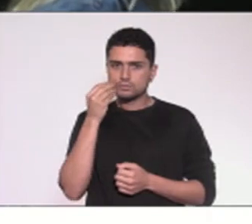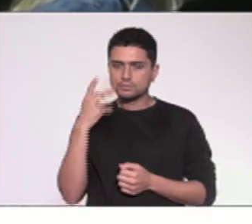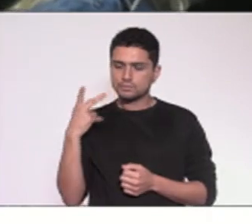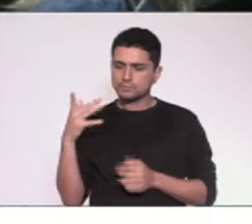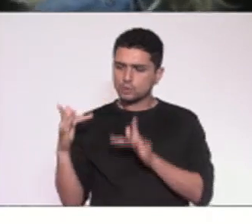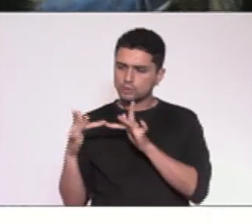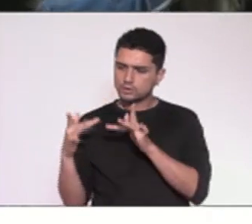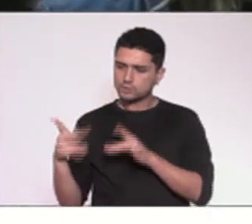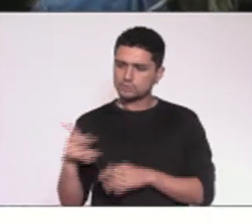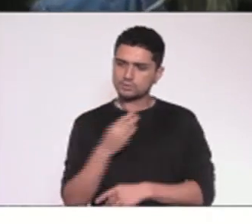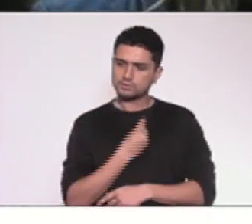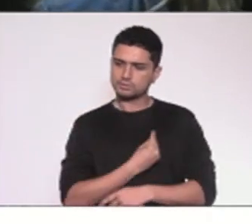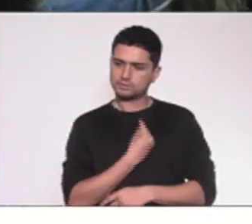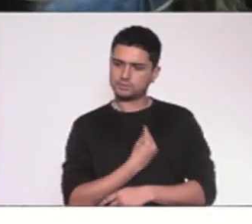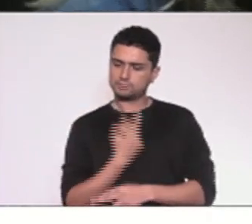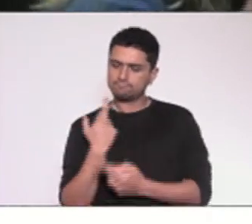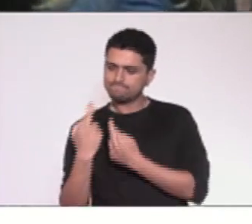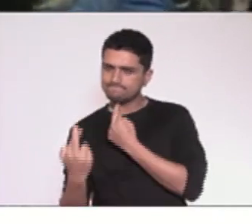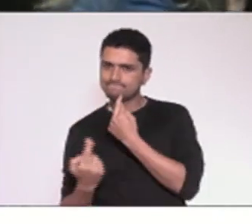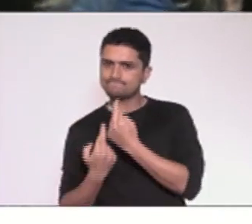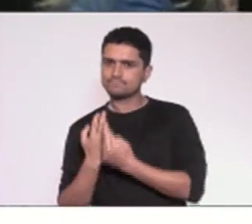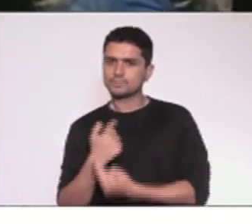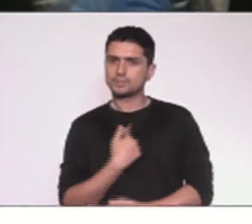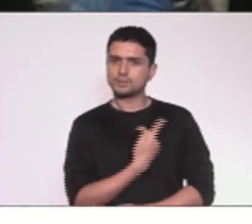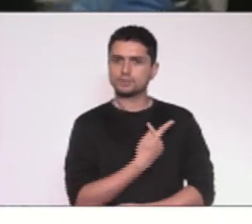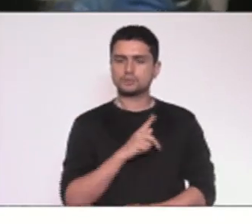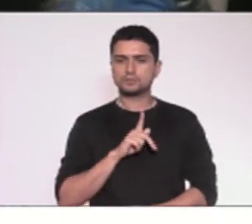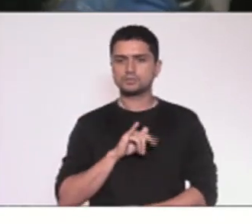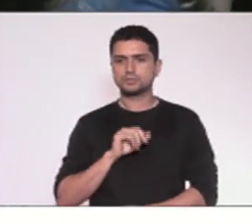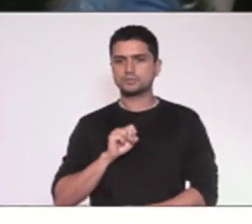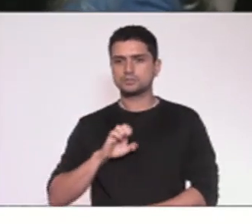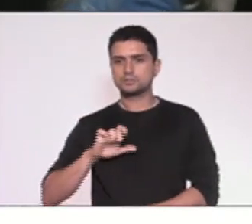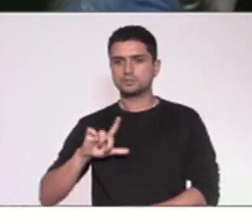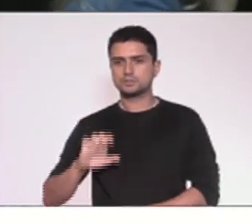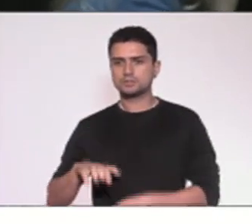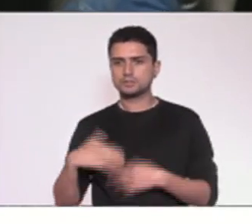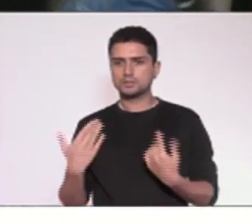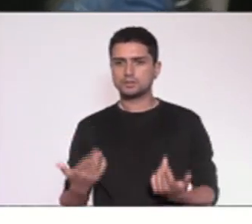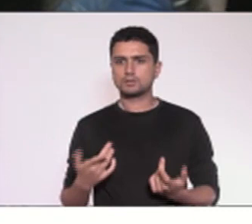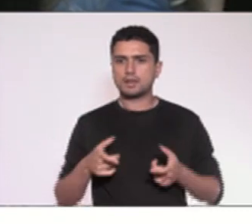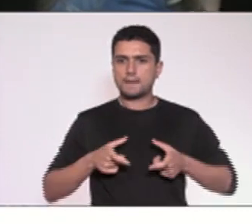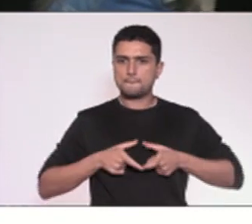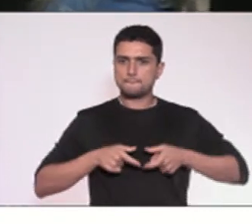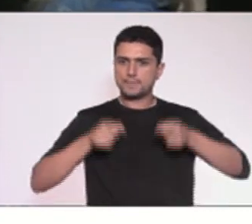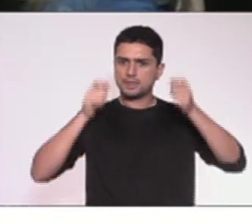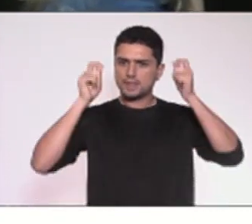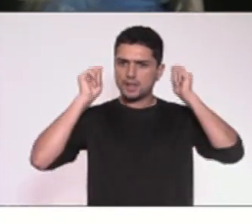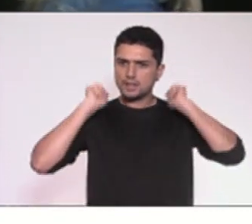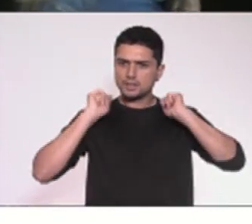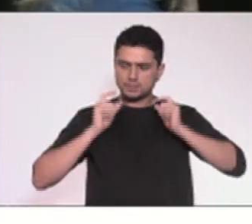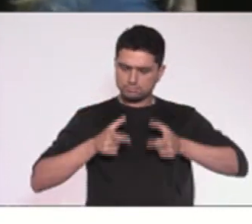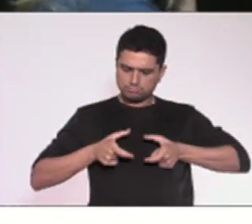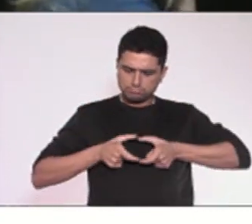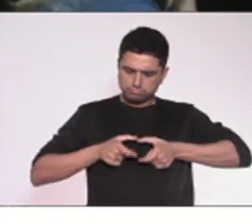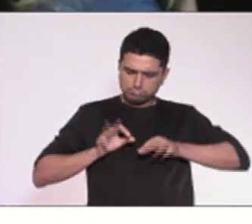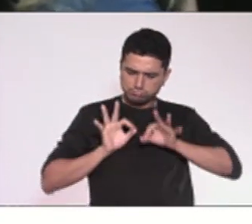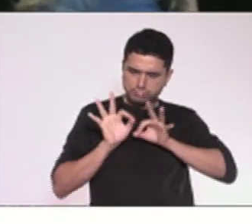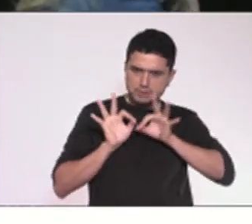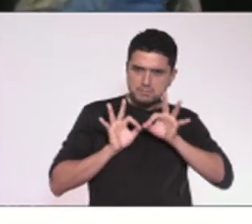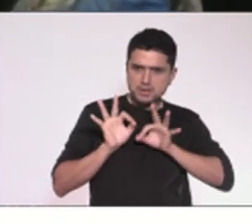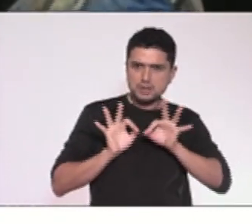Essa medalha é uma medalha que ela foi fornecida, ela foi confeccionada, ela foi amada